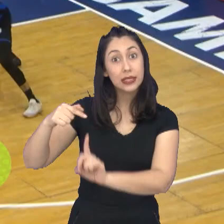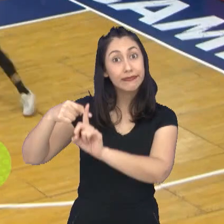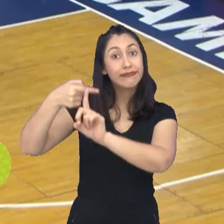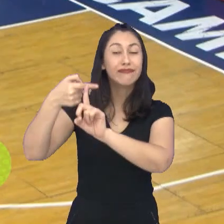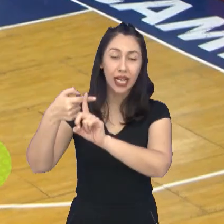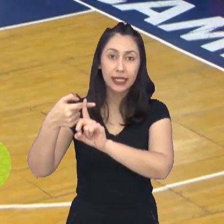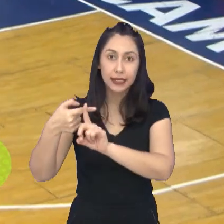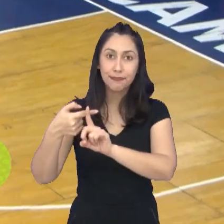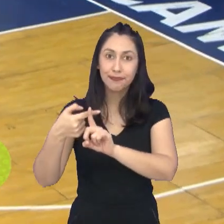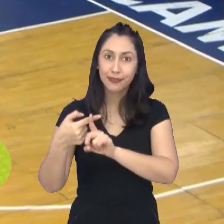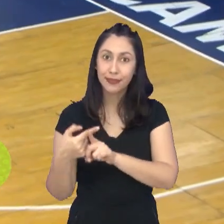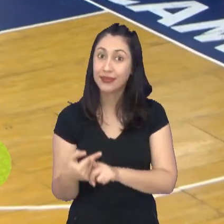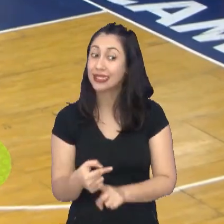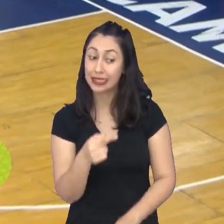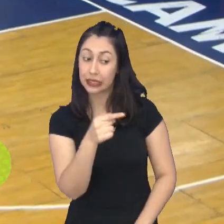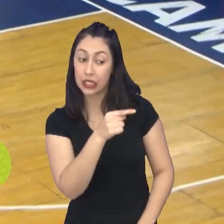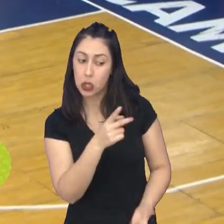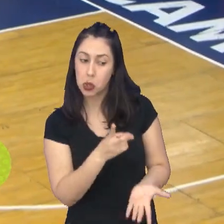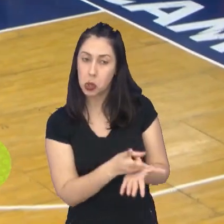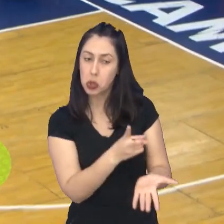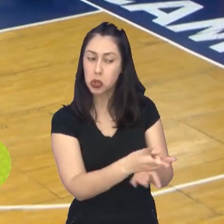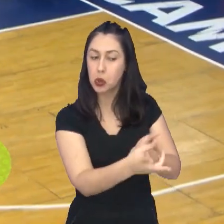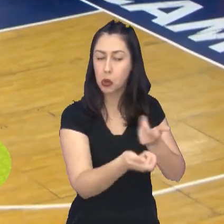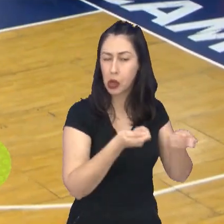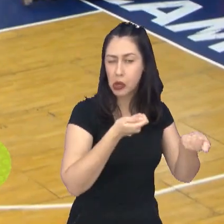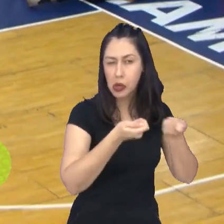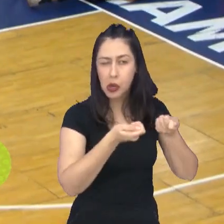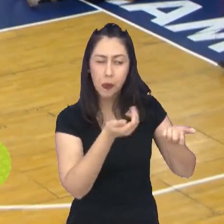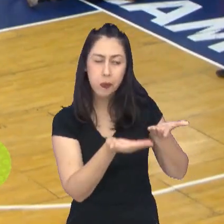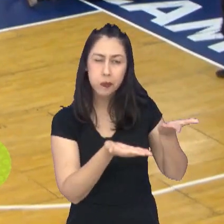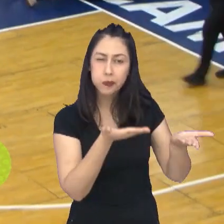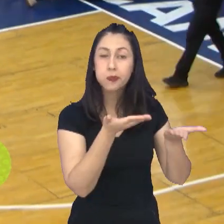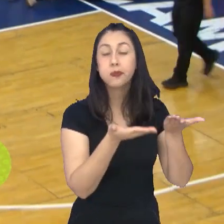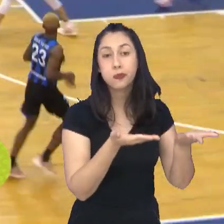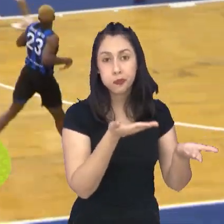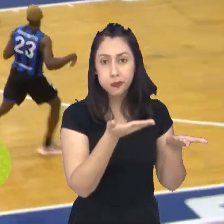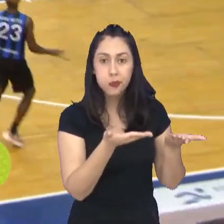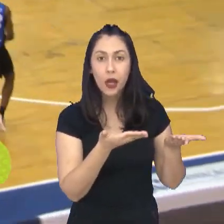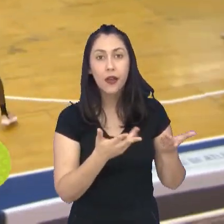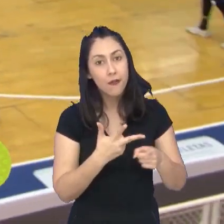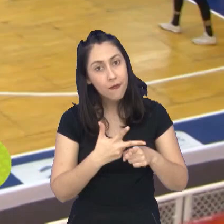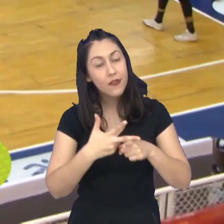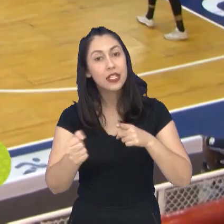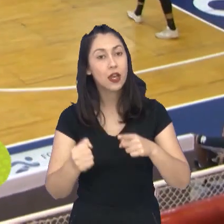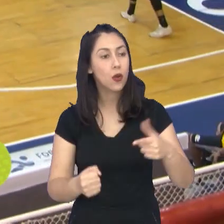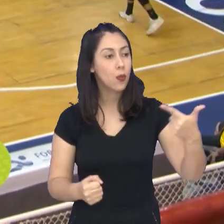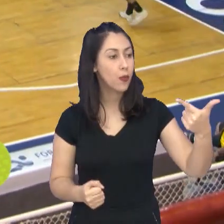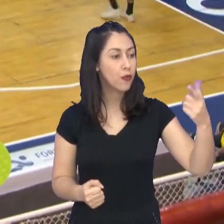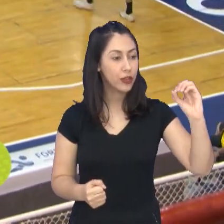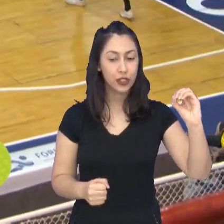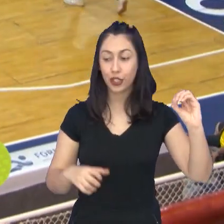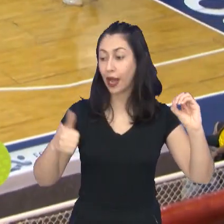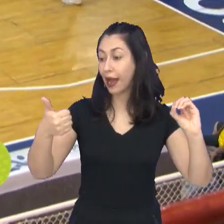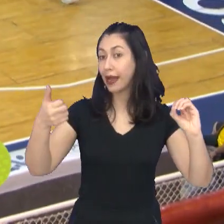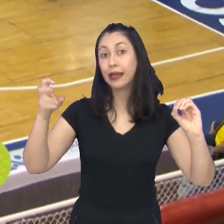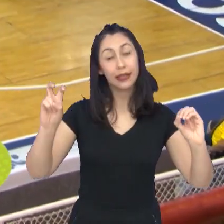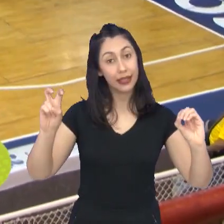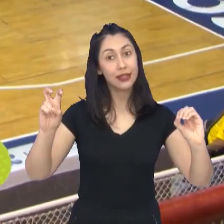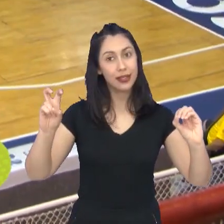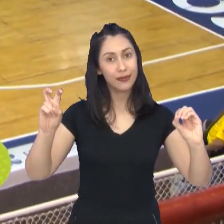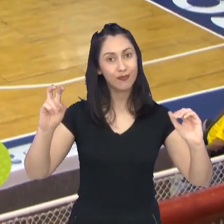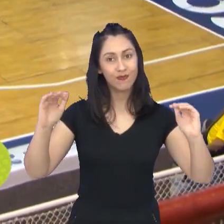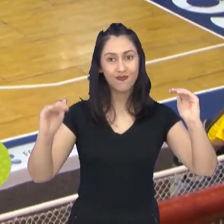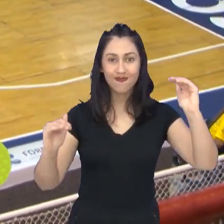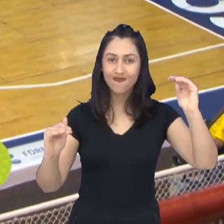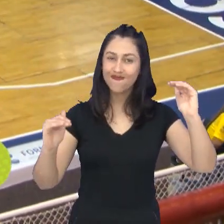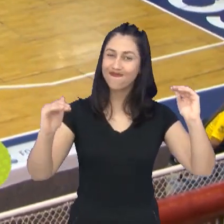capital continuou ditando ritmo e com eficiência. Venceu o terceiro quarto por 20-15, deixando a vantagem